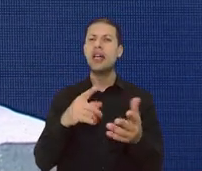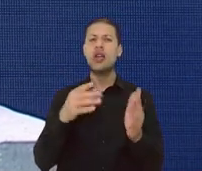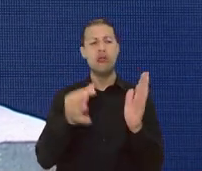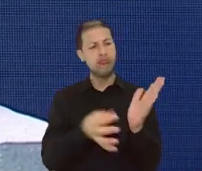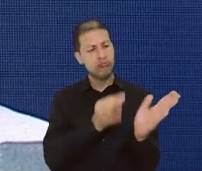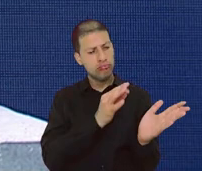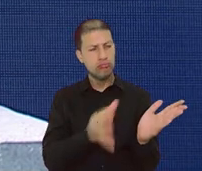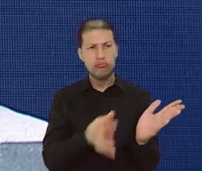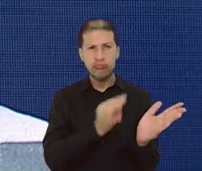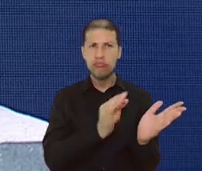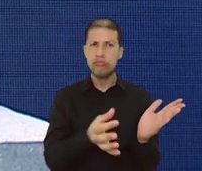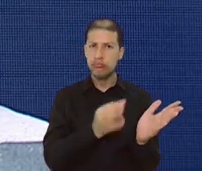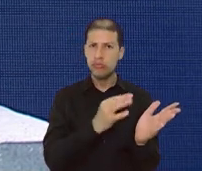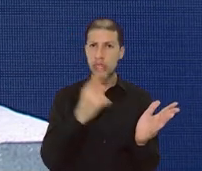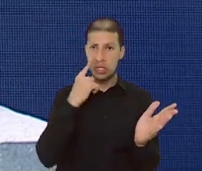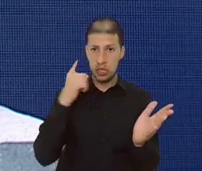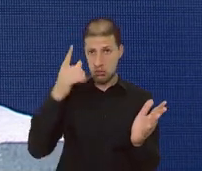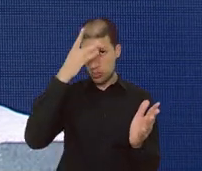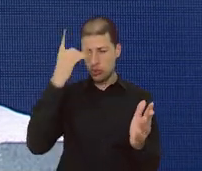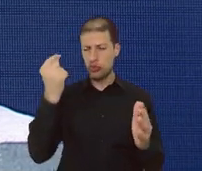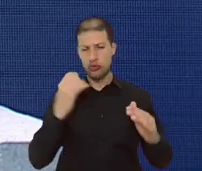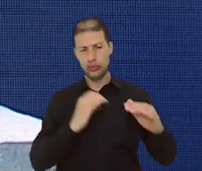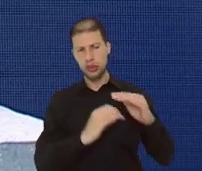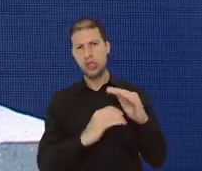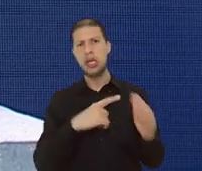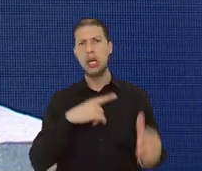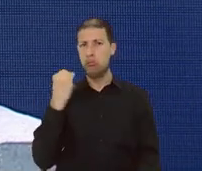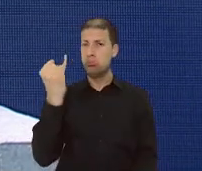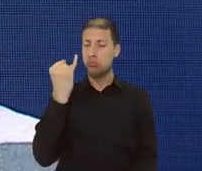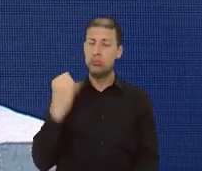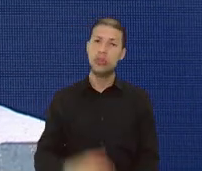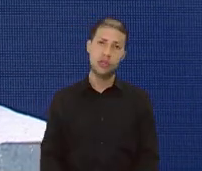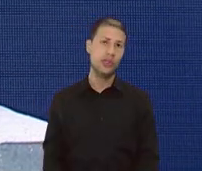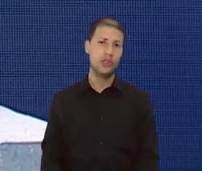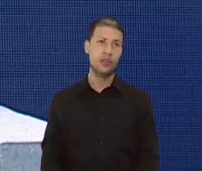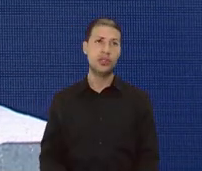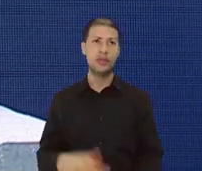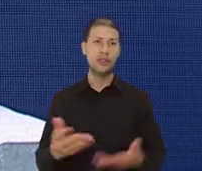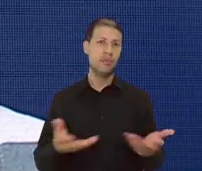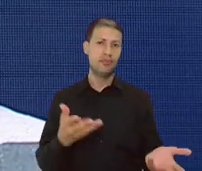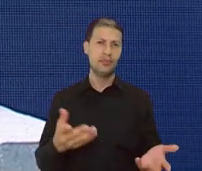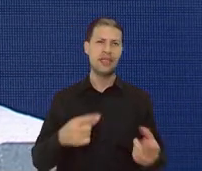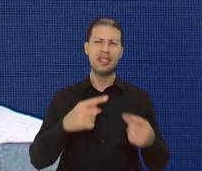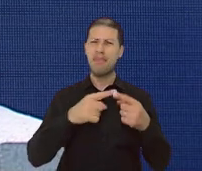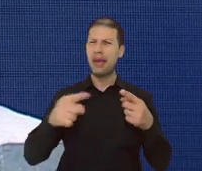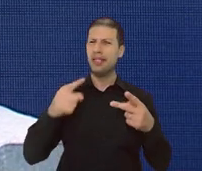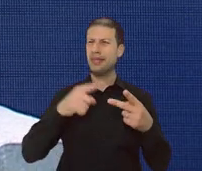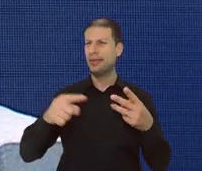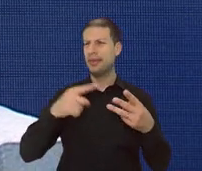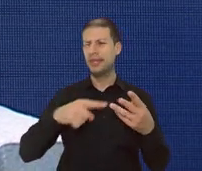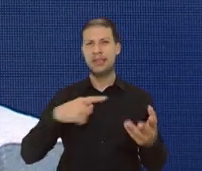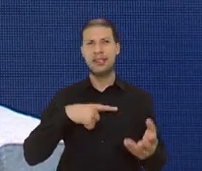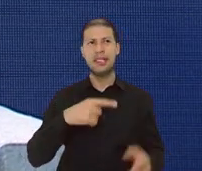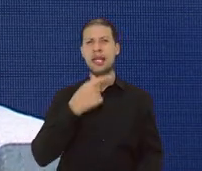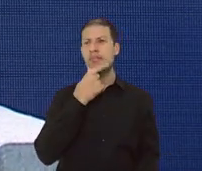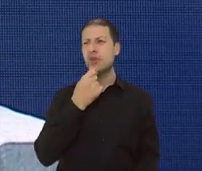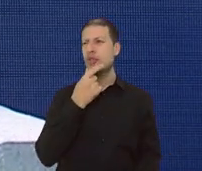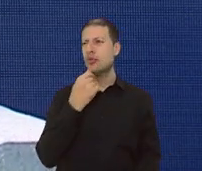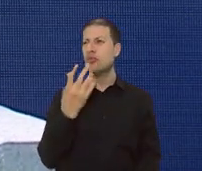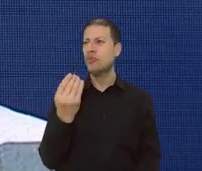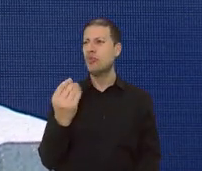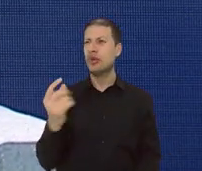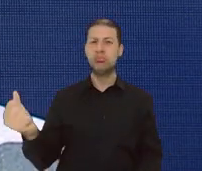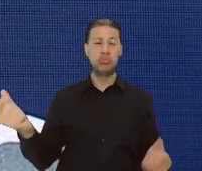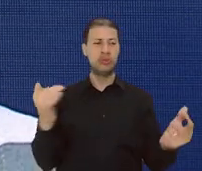um investidor é interessante né porque a gente vê muito isso aí toda semana parece meia dúzia de menino aqui eu vou investir né eu posso